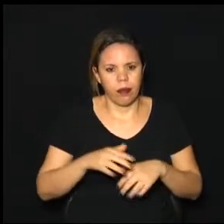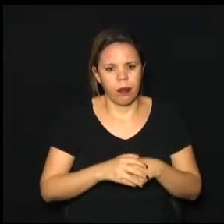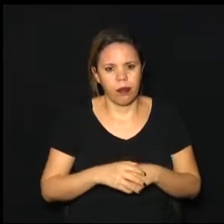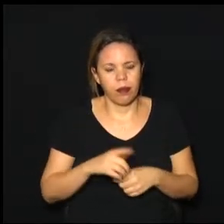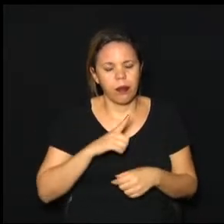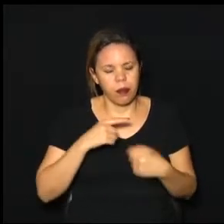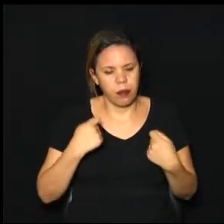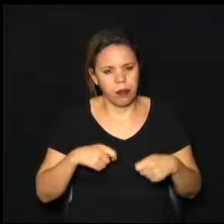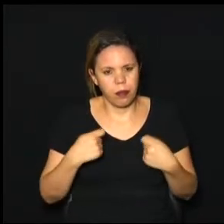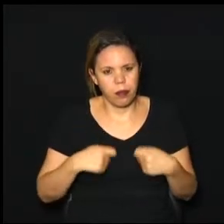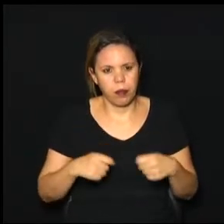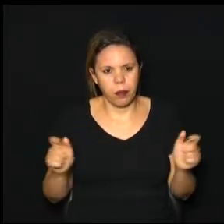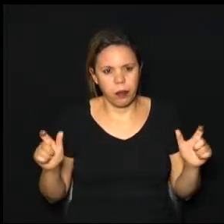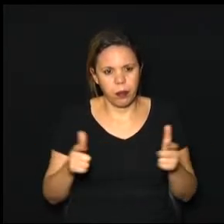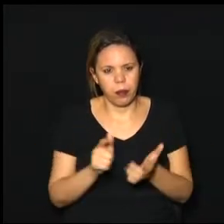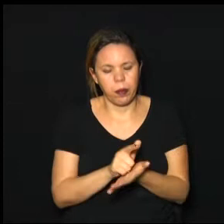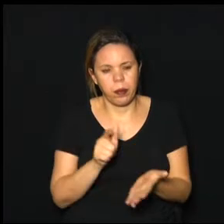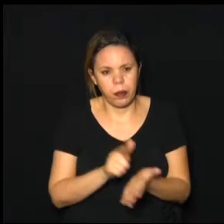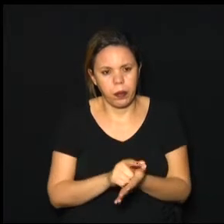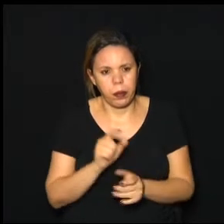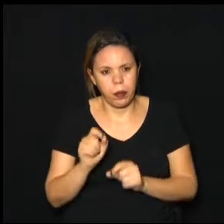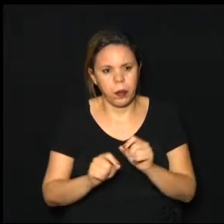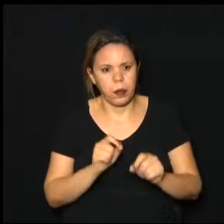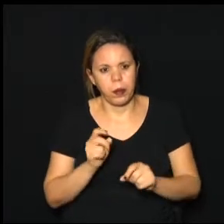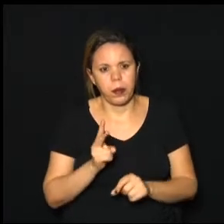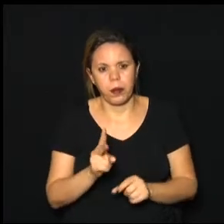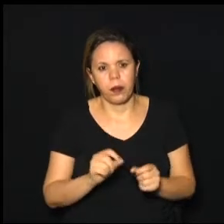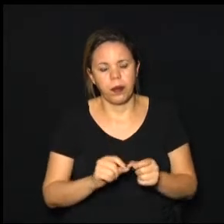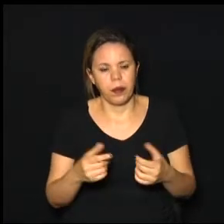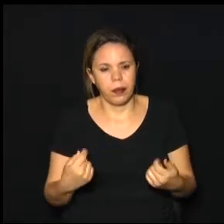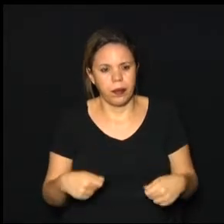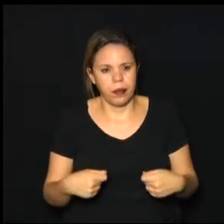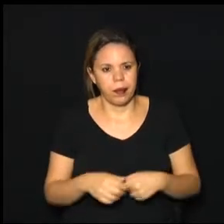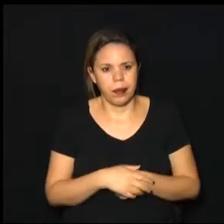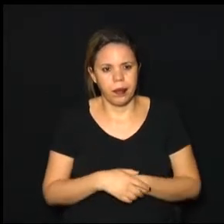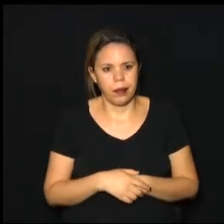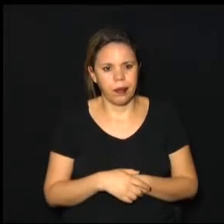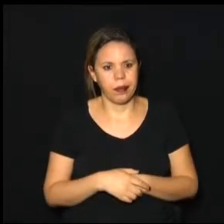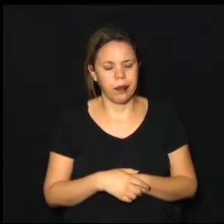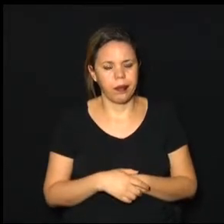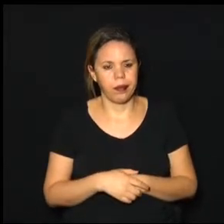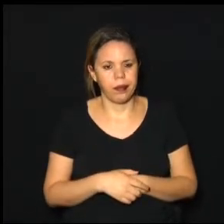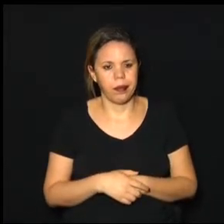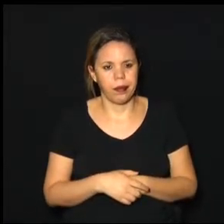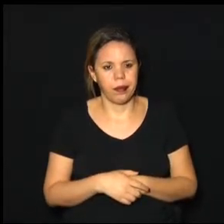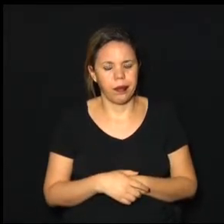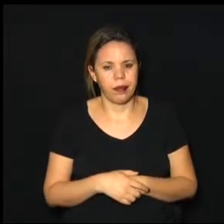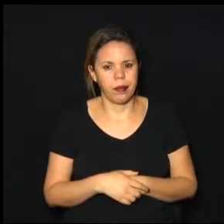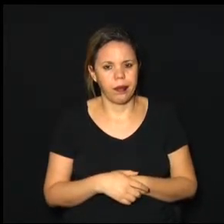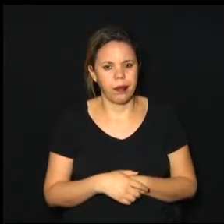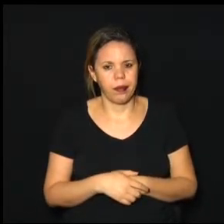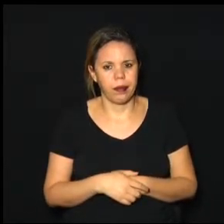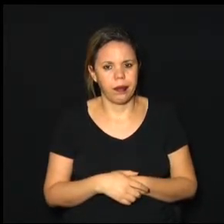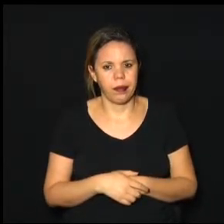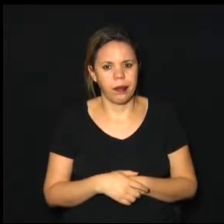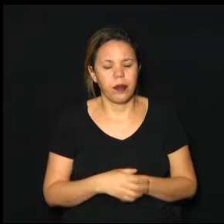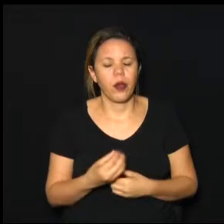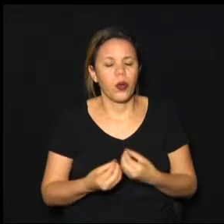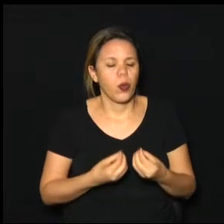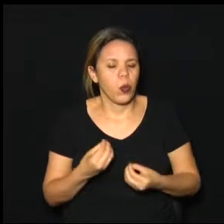haja necessidade de menos papel do que sempre foi necessário, mas não vai ter